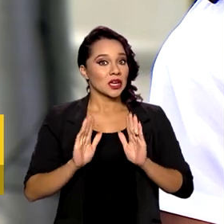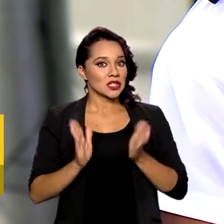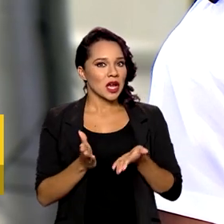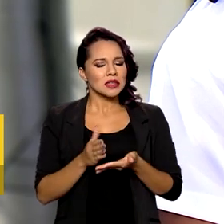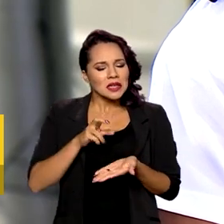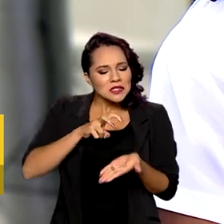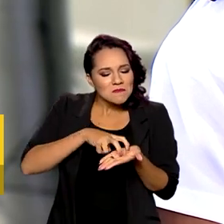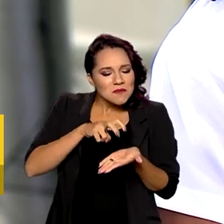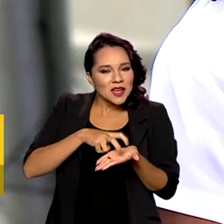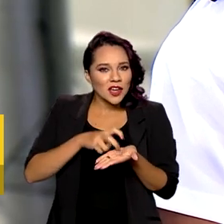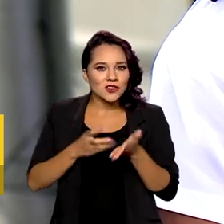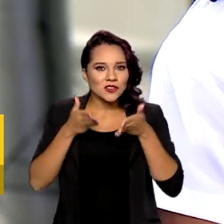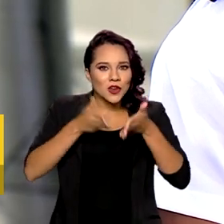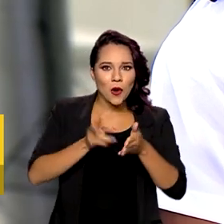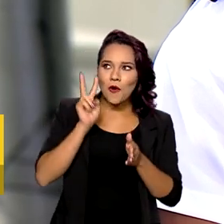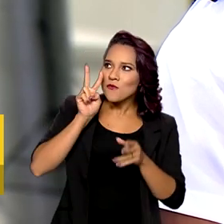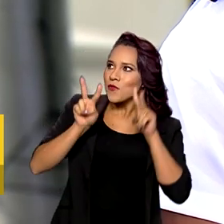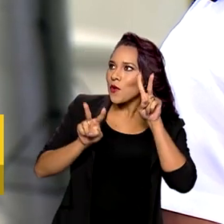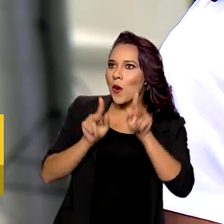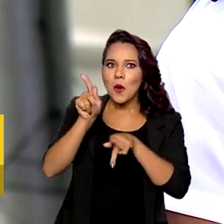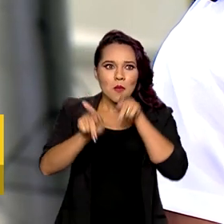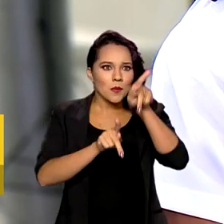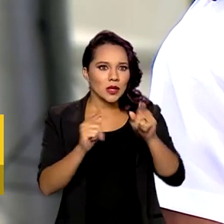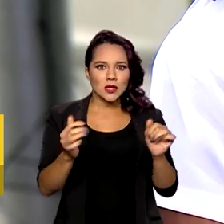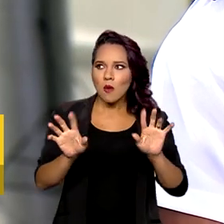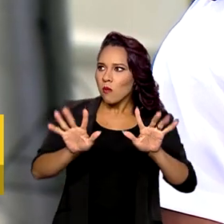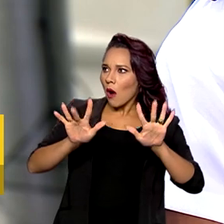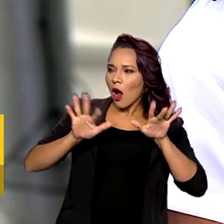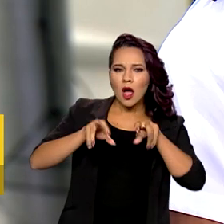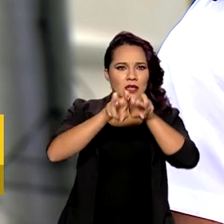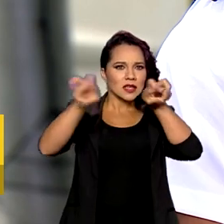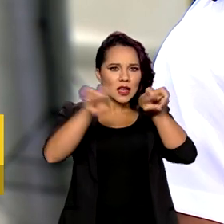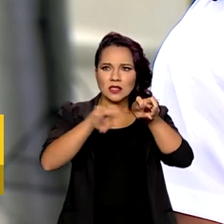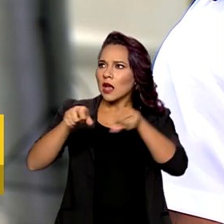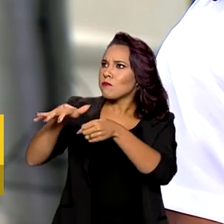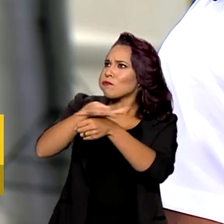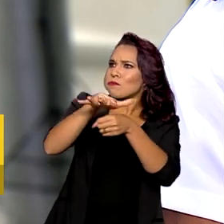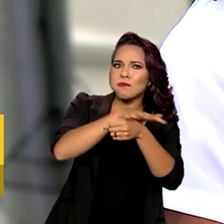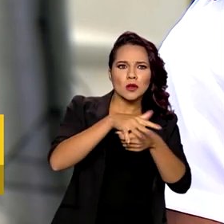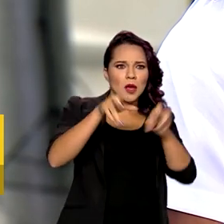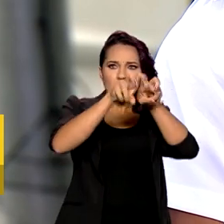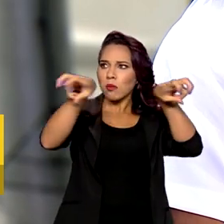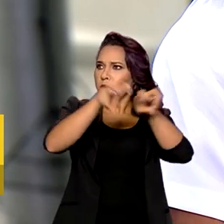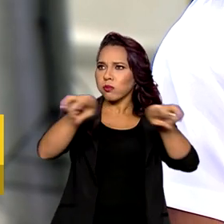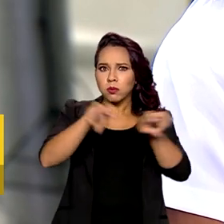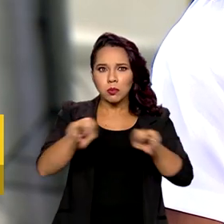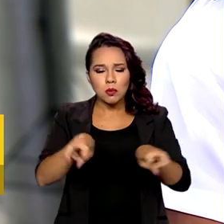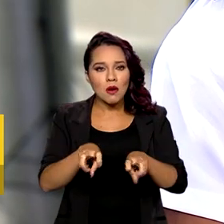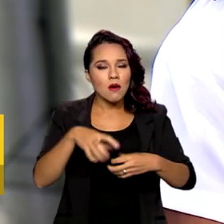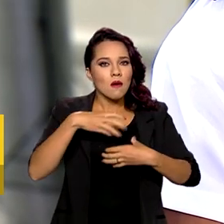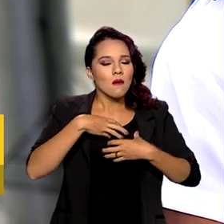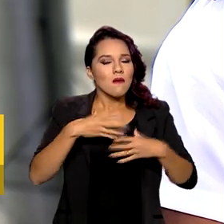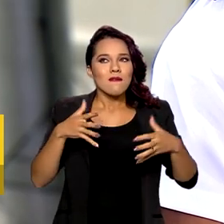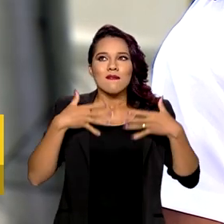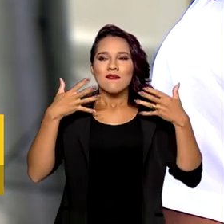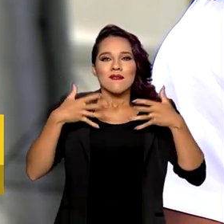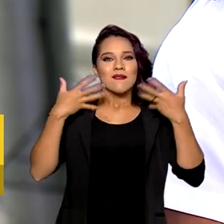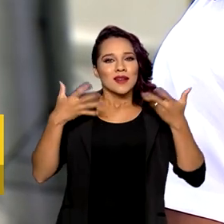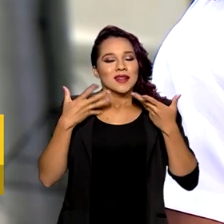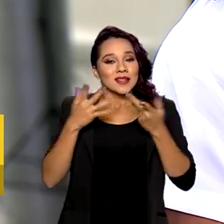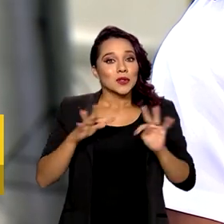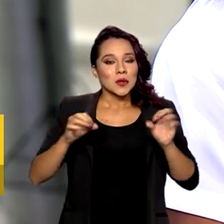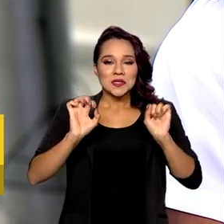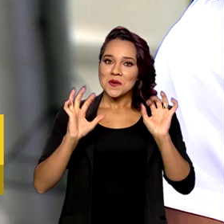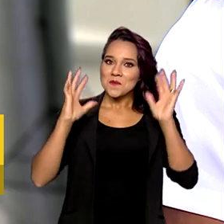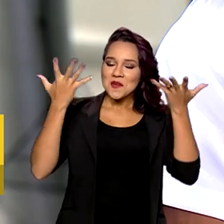cedo a gente chegou aqui, já viu esse público imenso, as arquibancadas lotadas, então é uma felicidade muito grande e teremos todos aí um